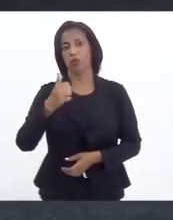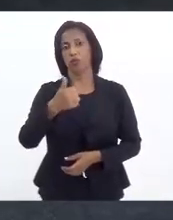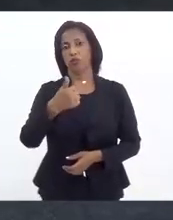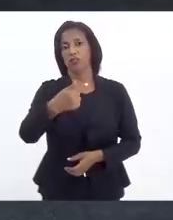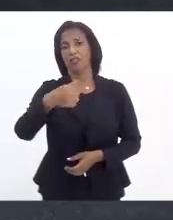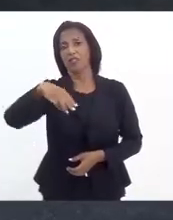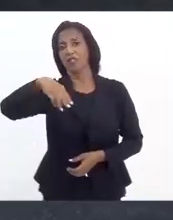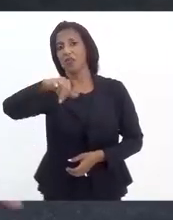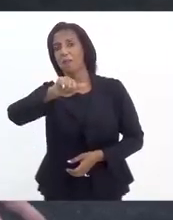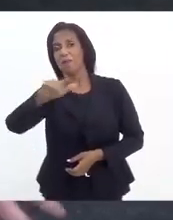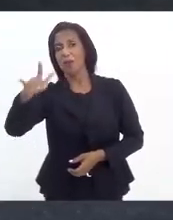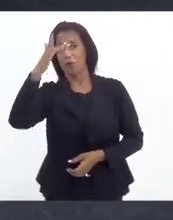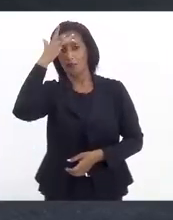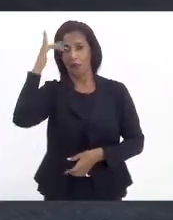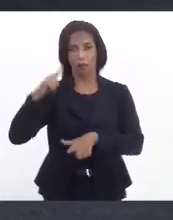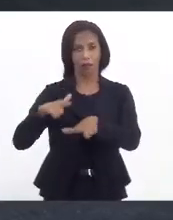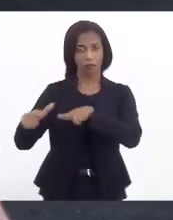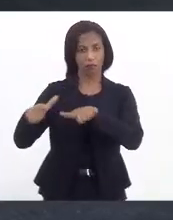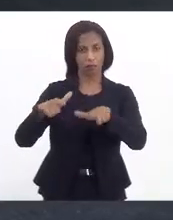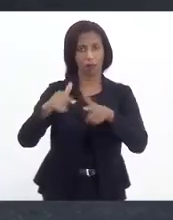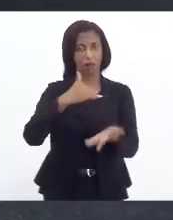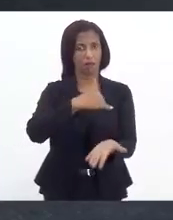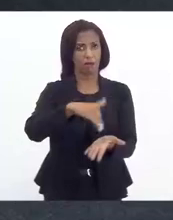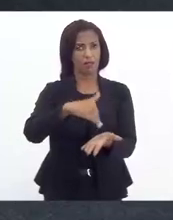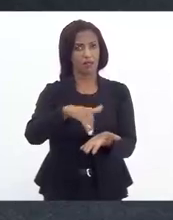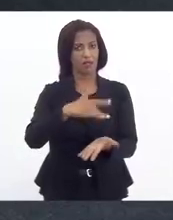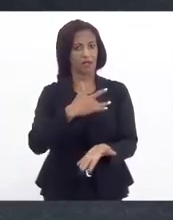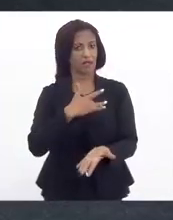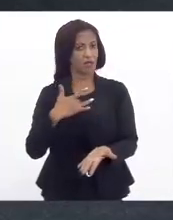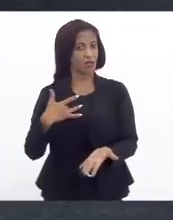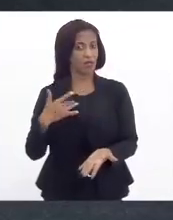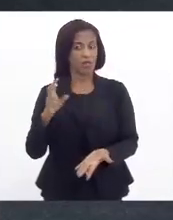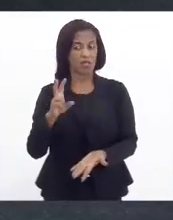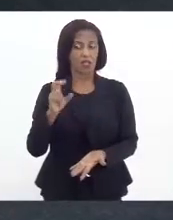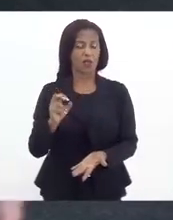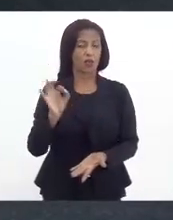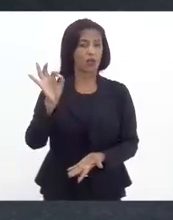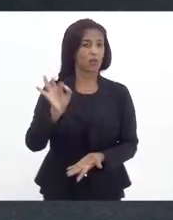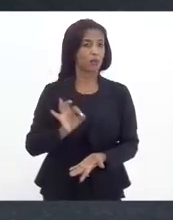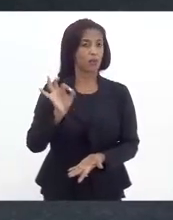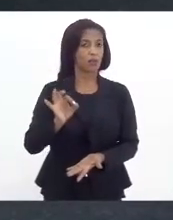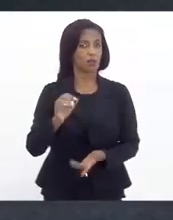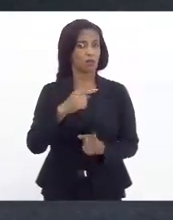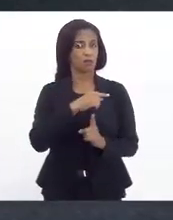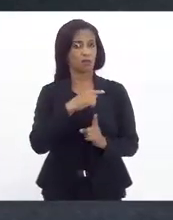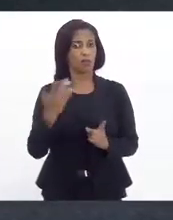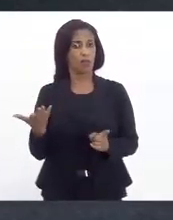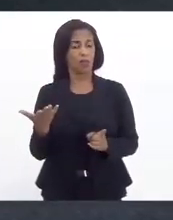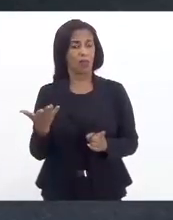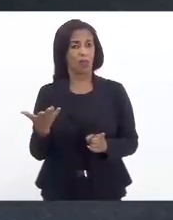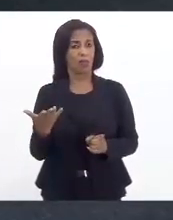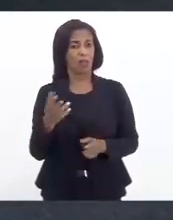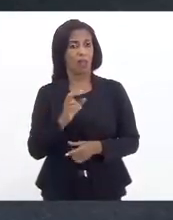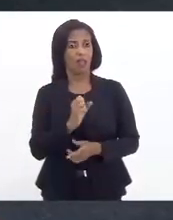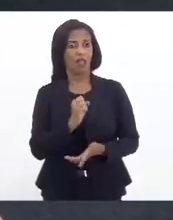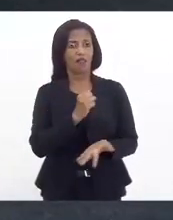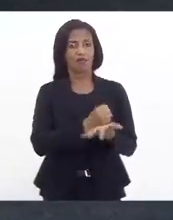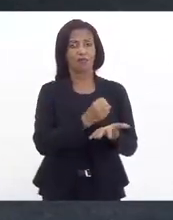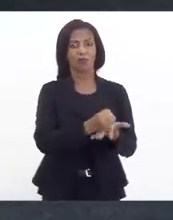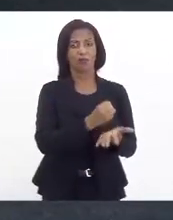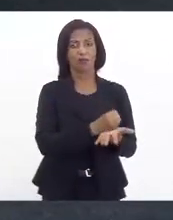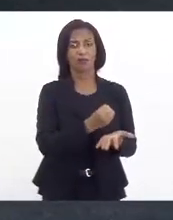trabalhadores na Secretaria de Saúde e 50% disso é carga em vacância,